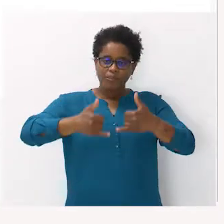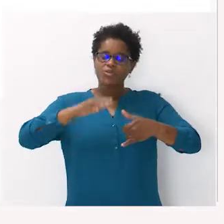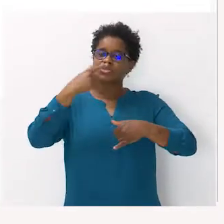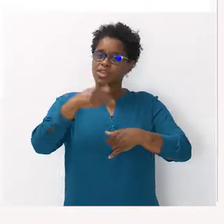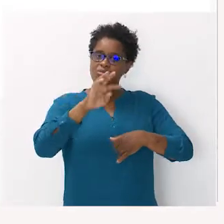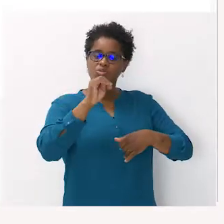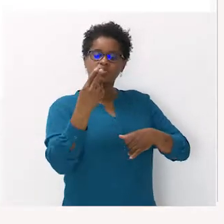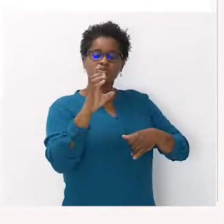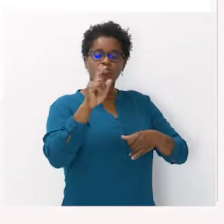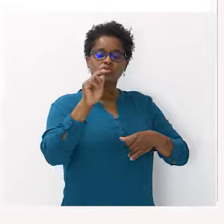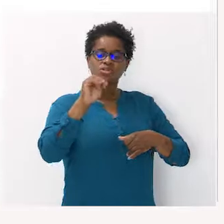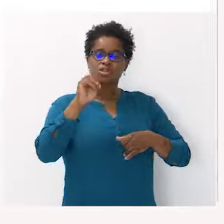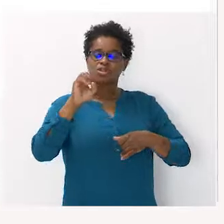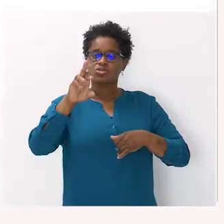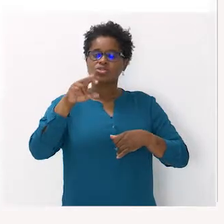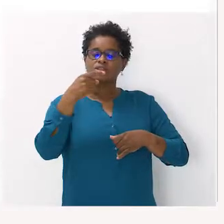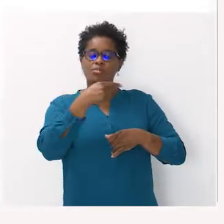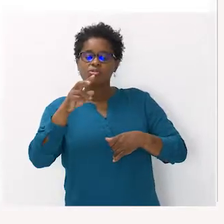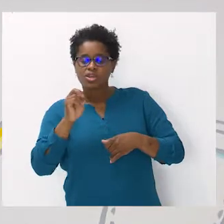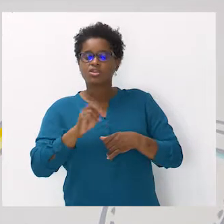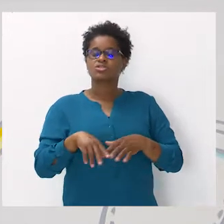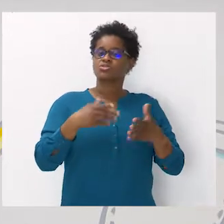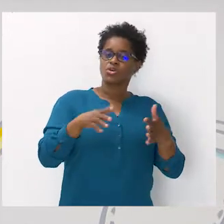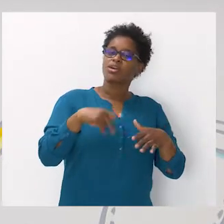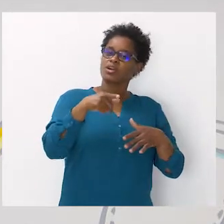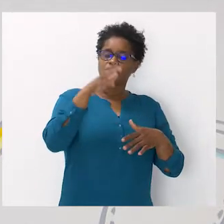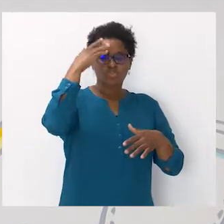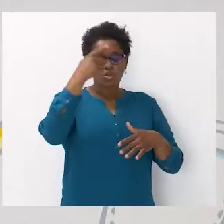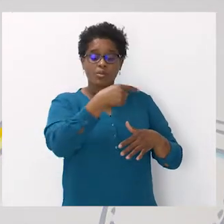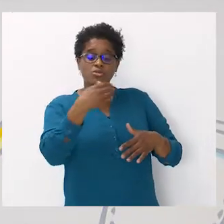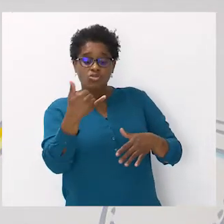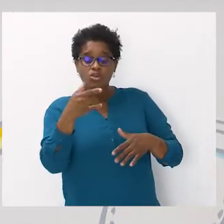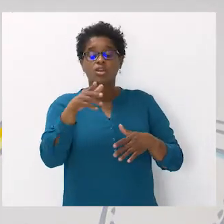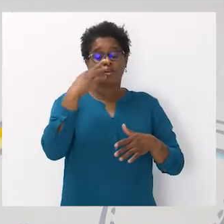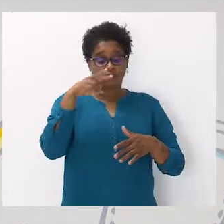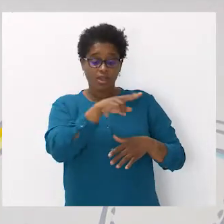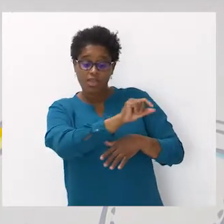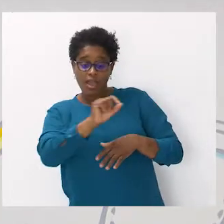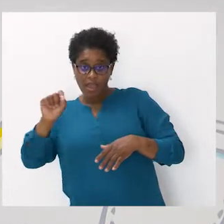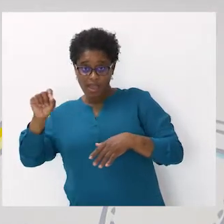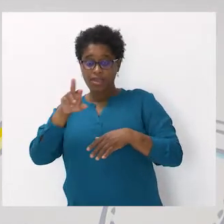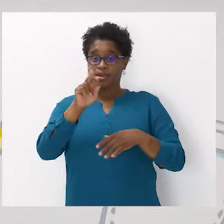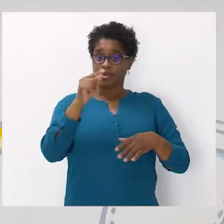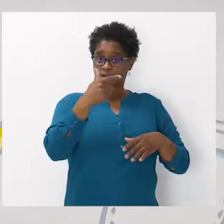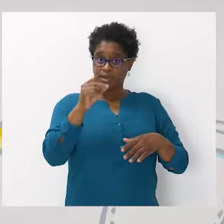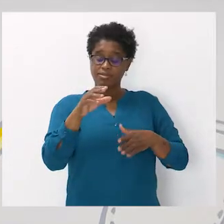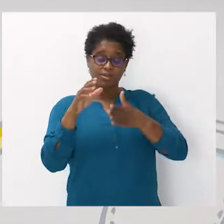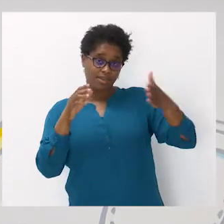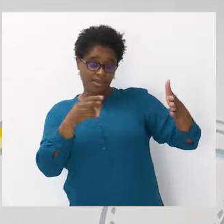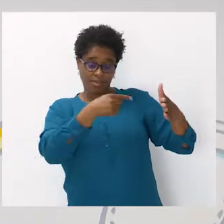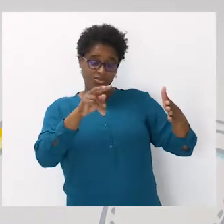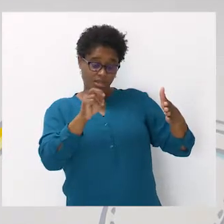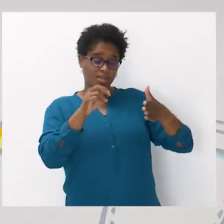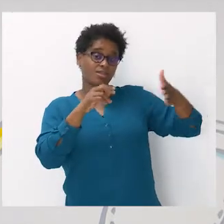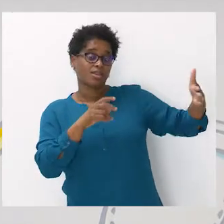Depois, o sucessor de menos 3 é menos 2. Basta recorrer à reta numérica, nós temos menos 3. À direita de menos 3, nós